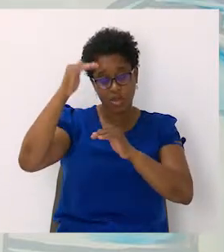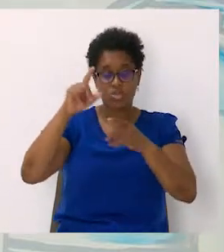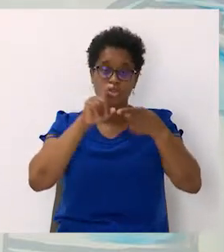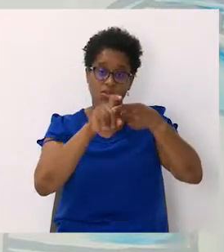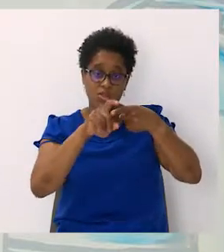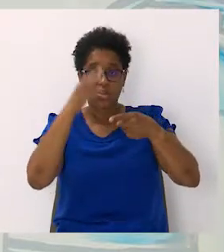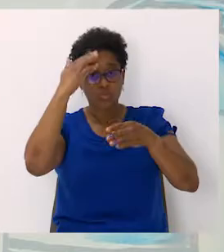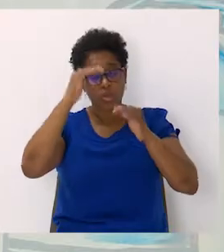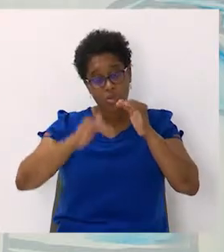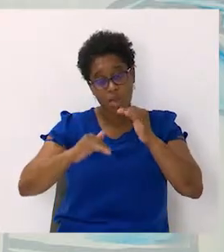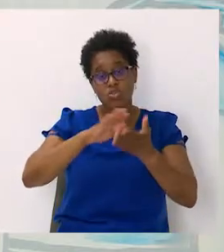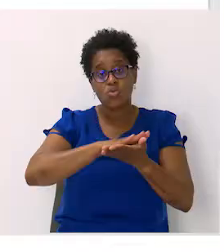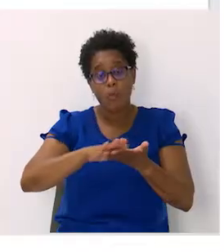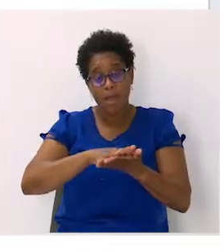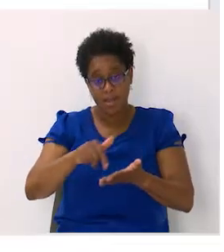as bases.